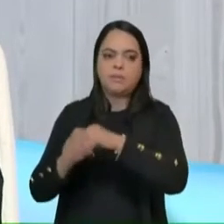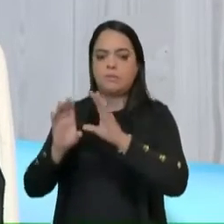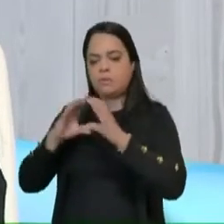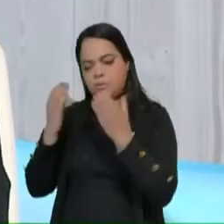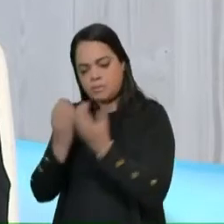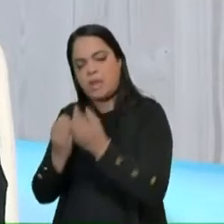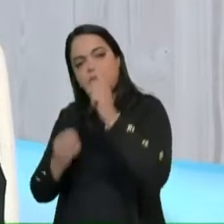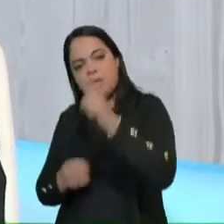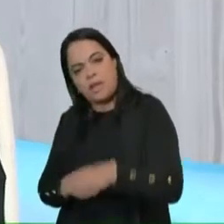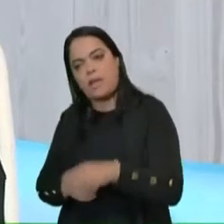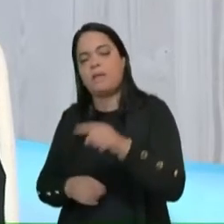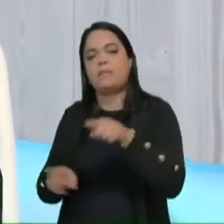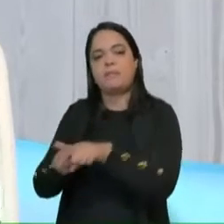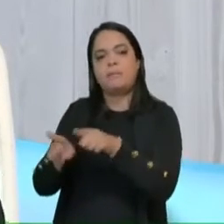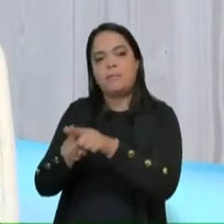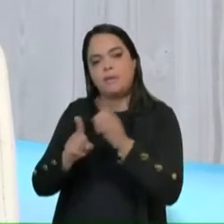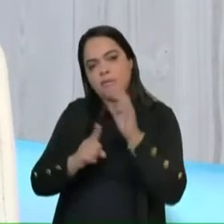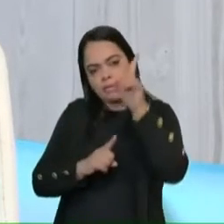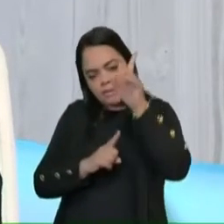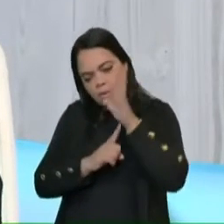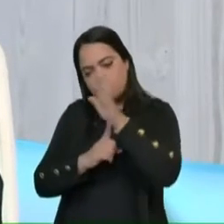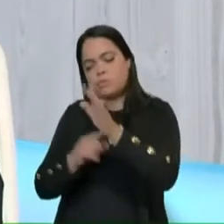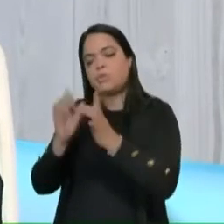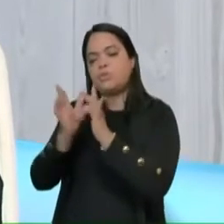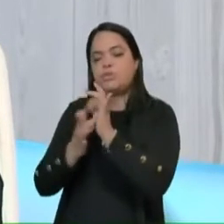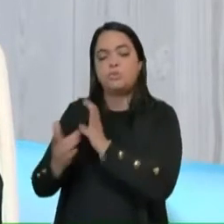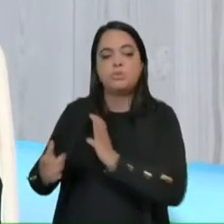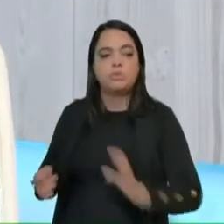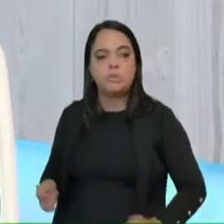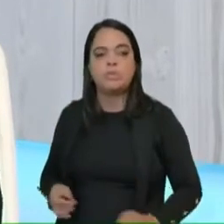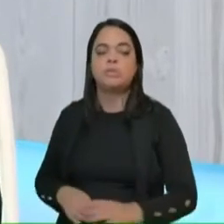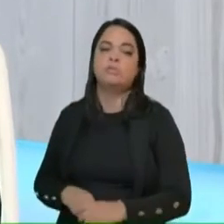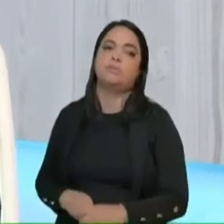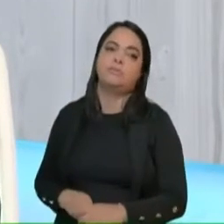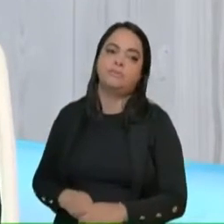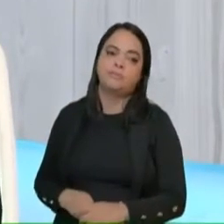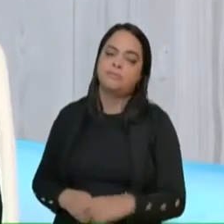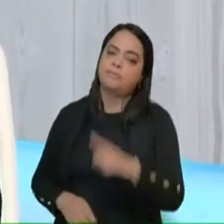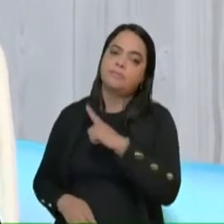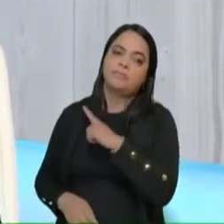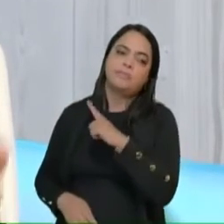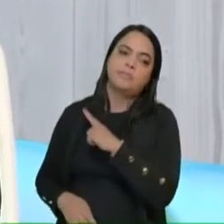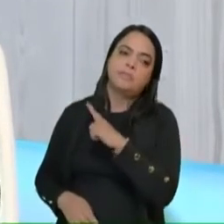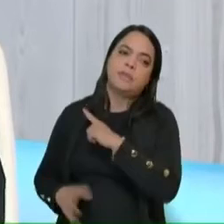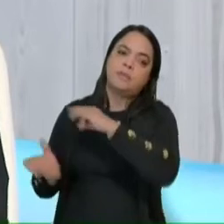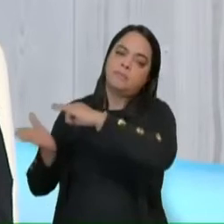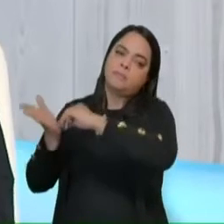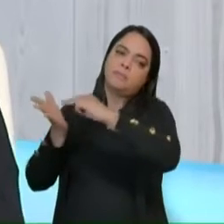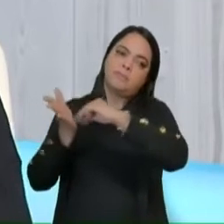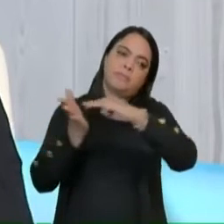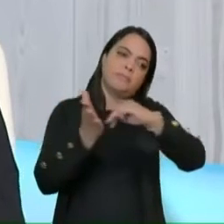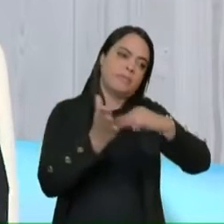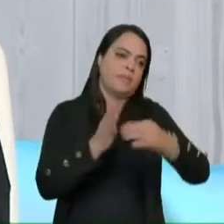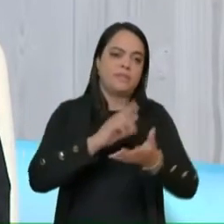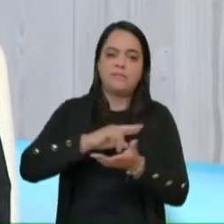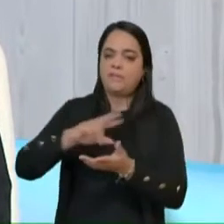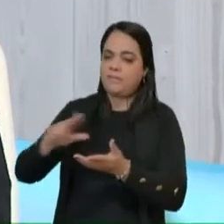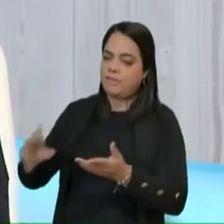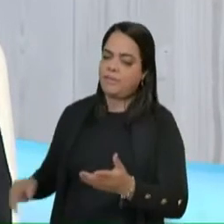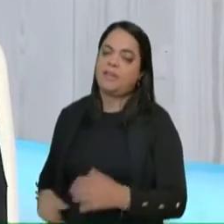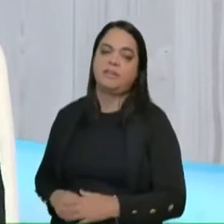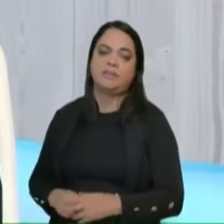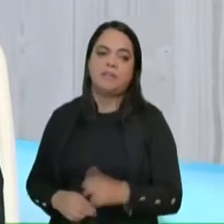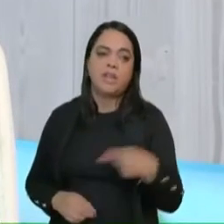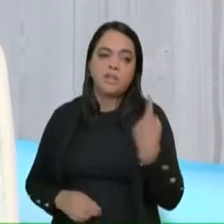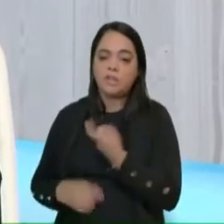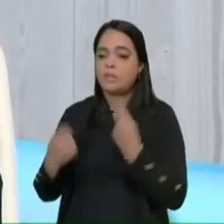Cristo né na na vida da comunidade né Nós temos várias metodologias então eh a gente tem